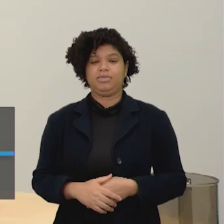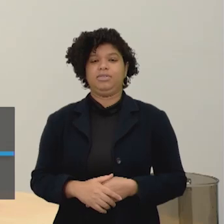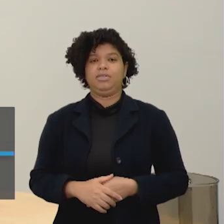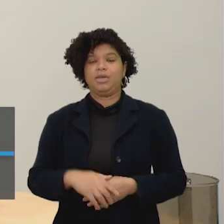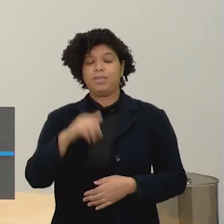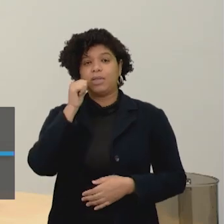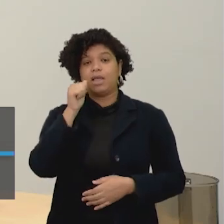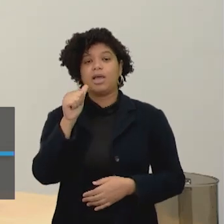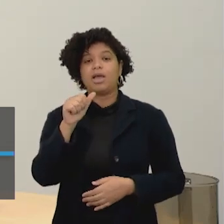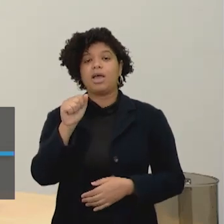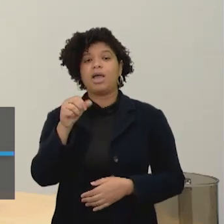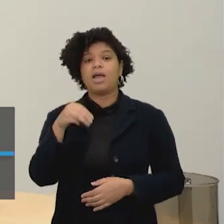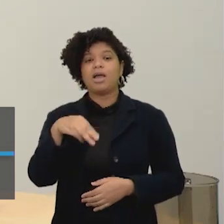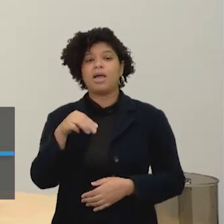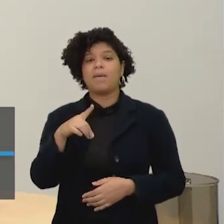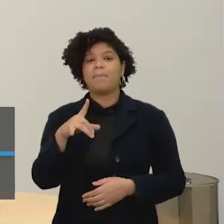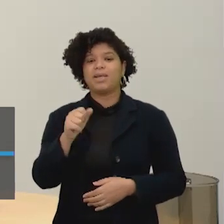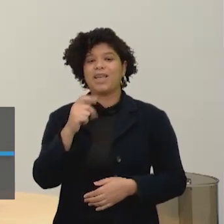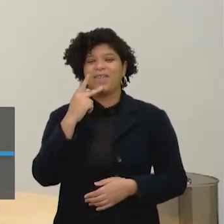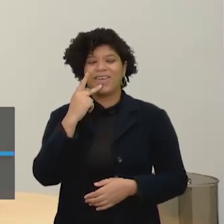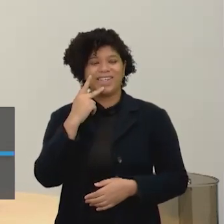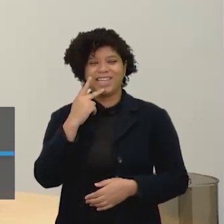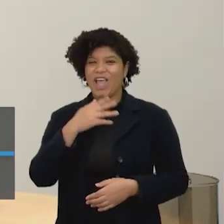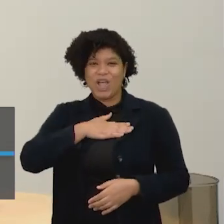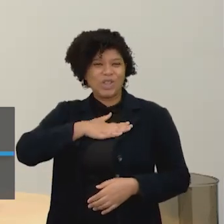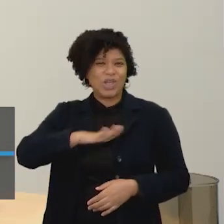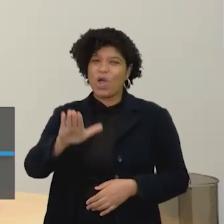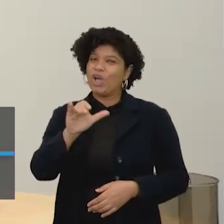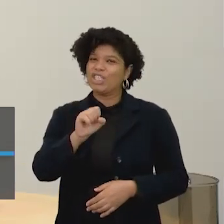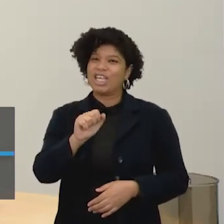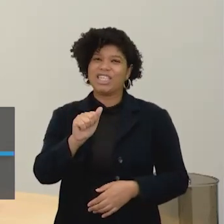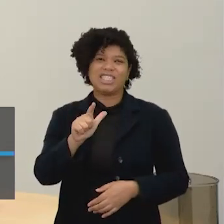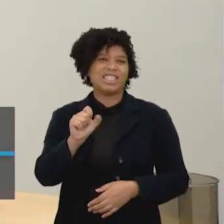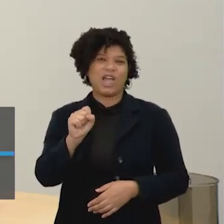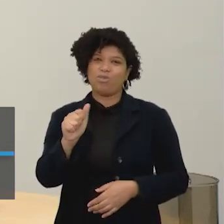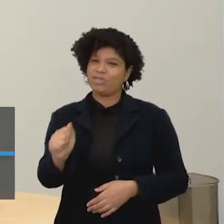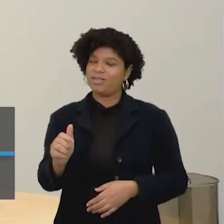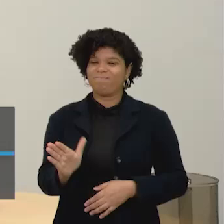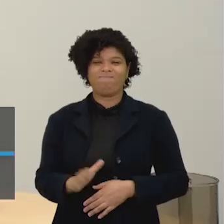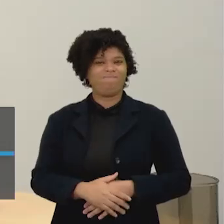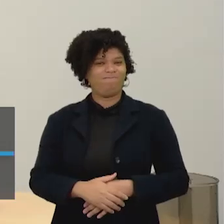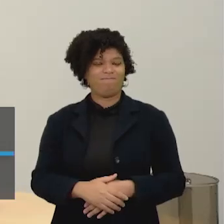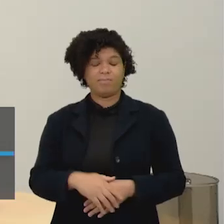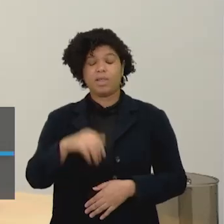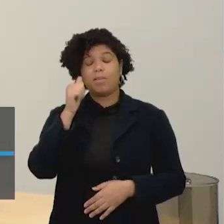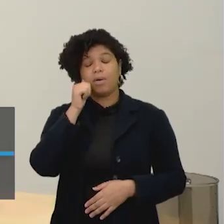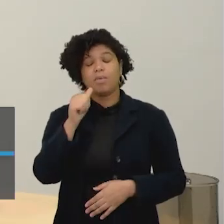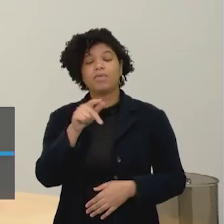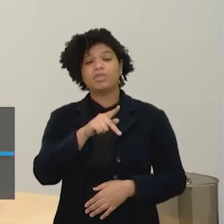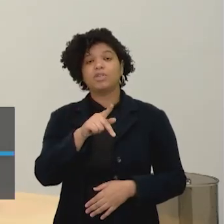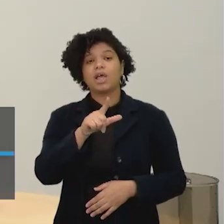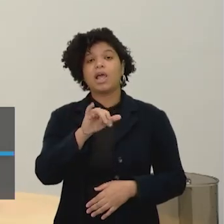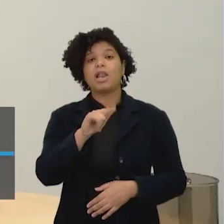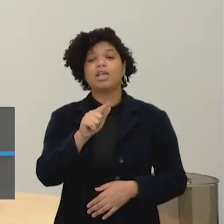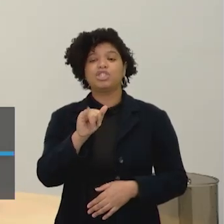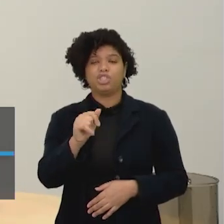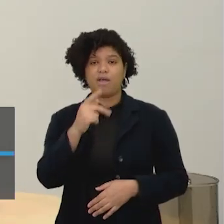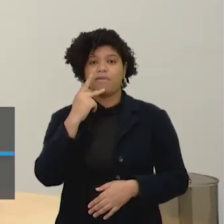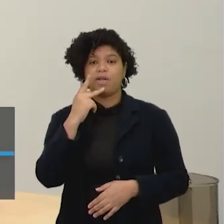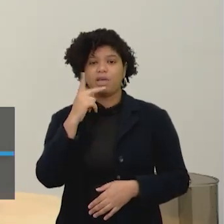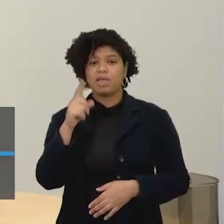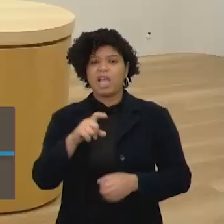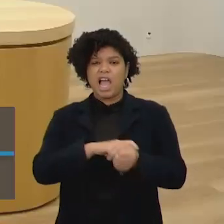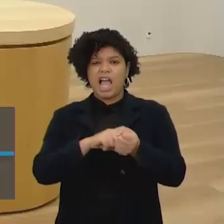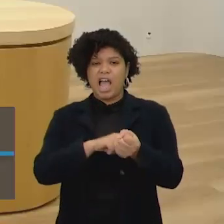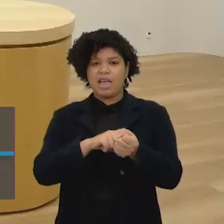aluna Amanda fala que não gosta de salsa, foi da questão anterior. Não gosta de salsa. E a Prolídia coloca raiva. Amarelo